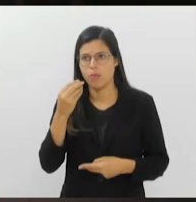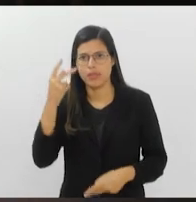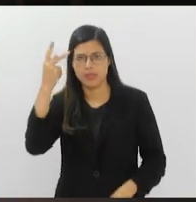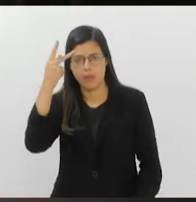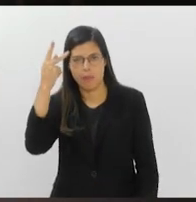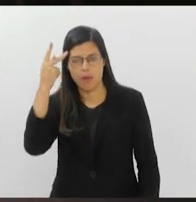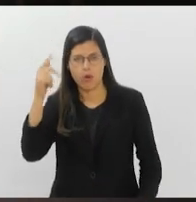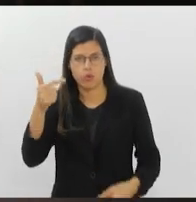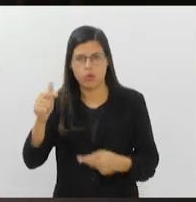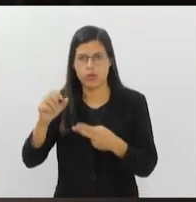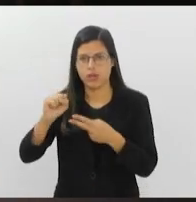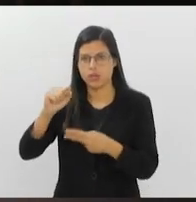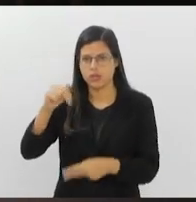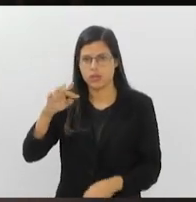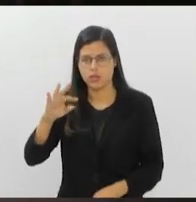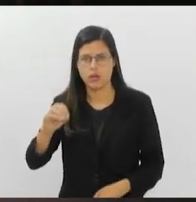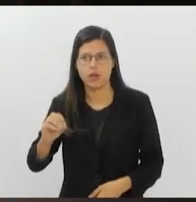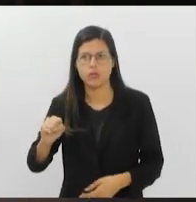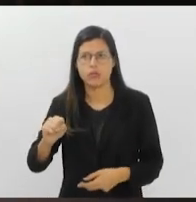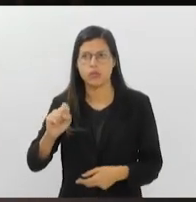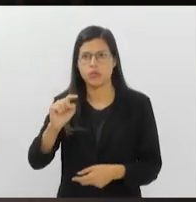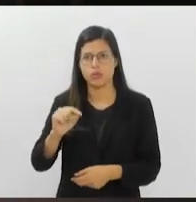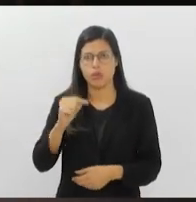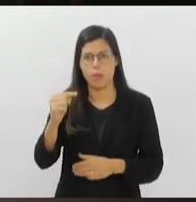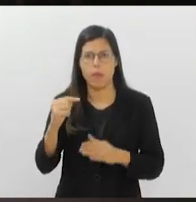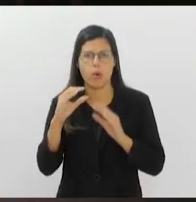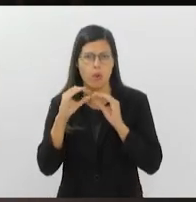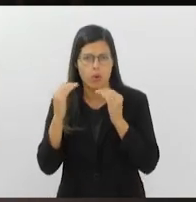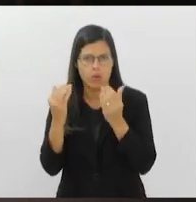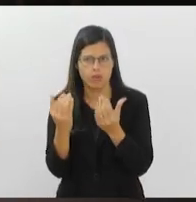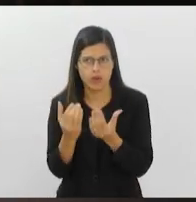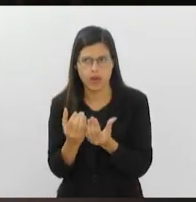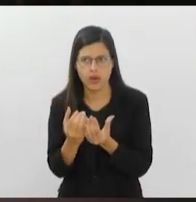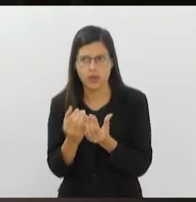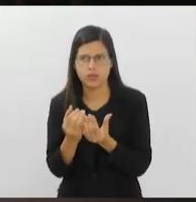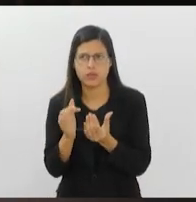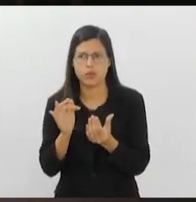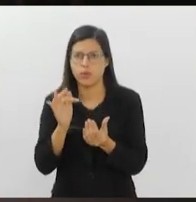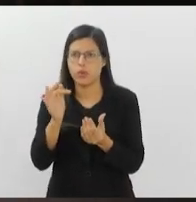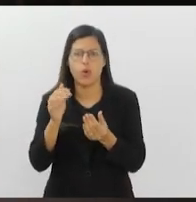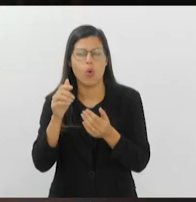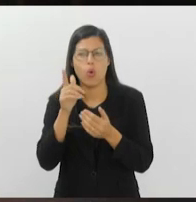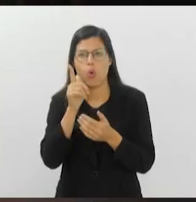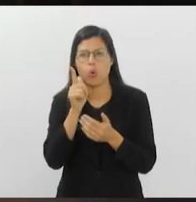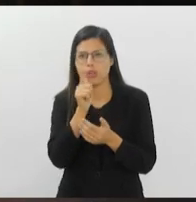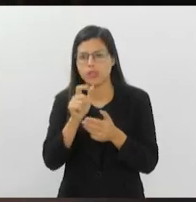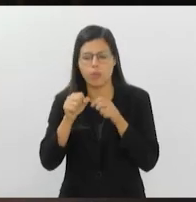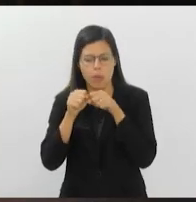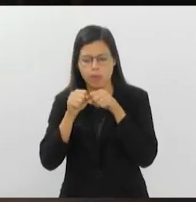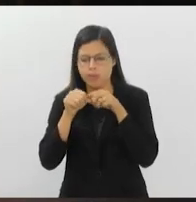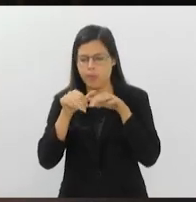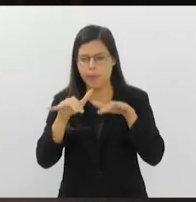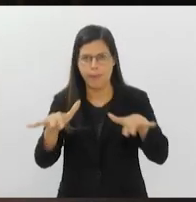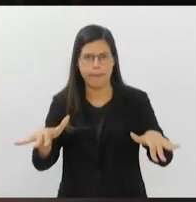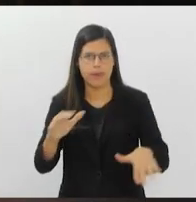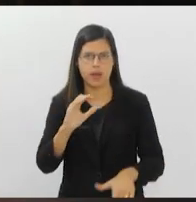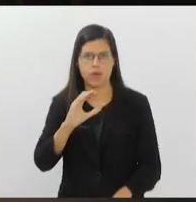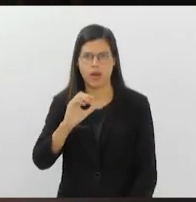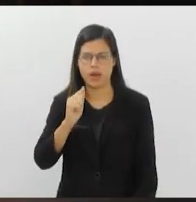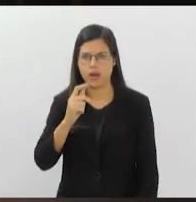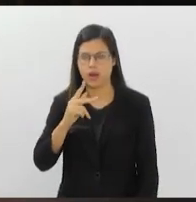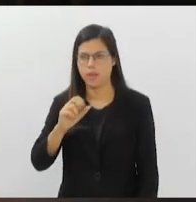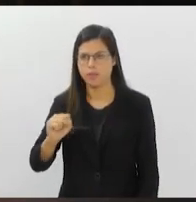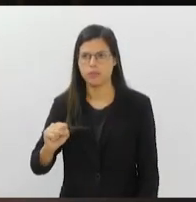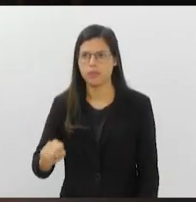segunda conferência, numa conjuntura mais favorável, nós expandimos CAPS para todo o país. E